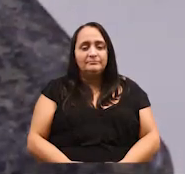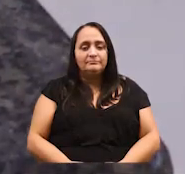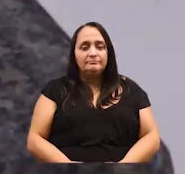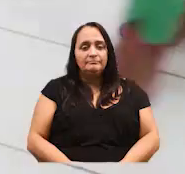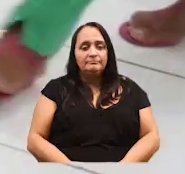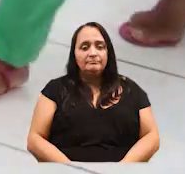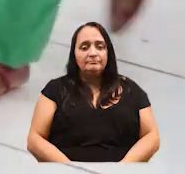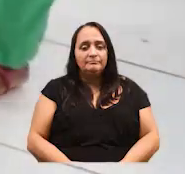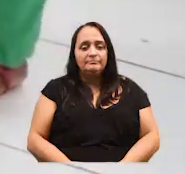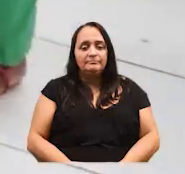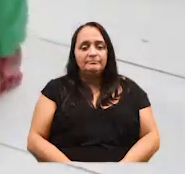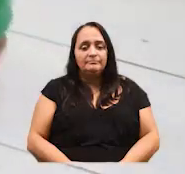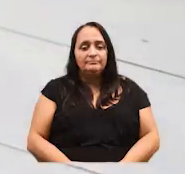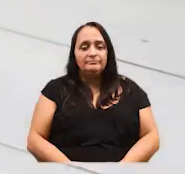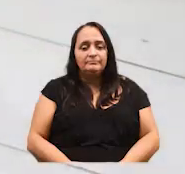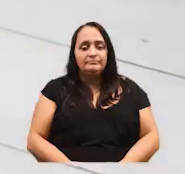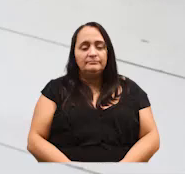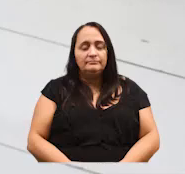certinhos.